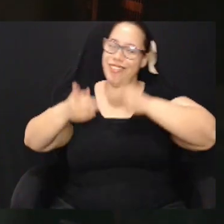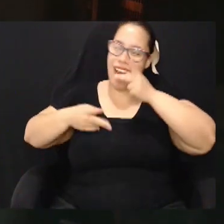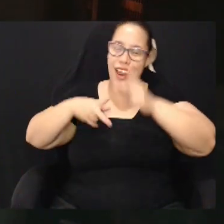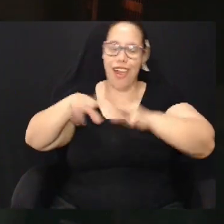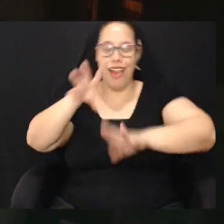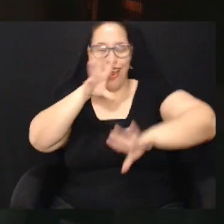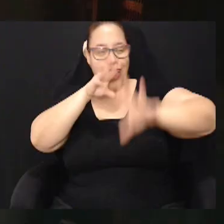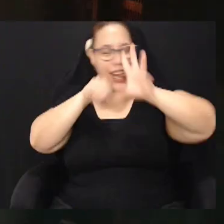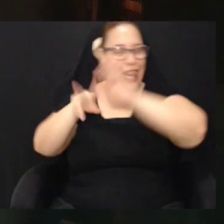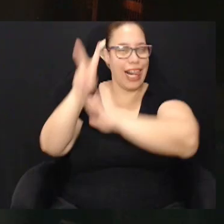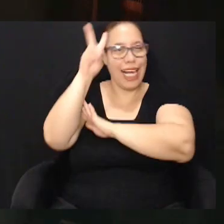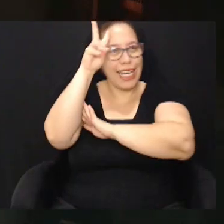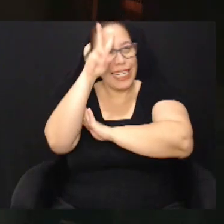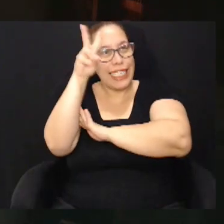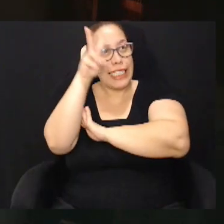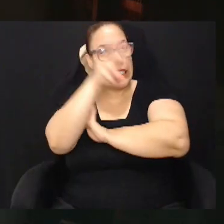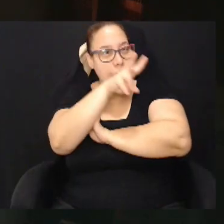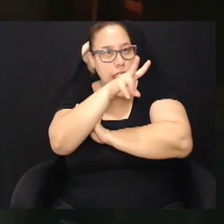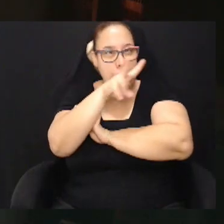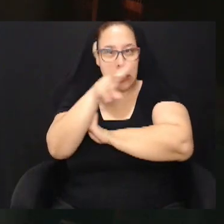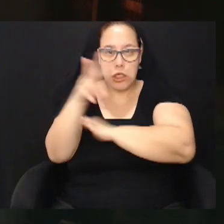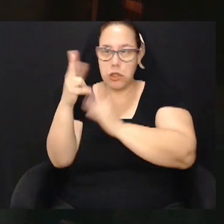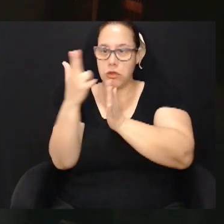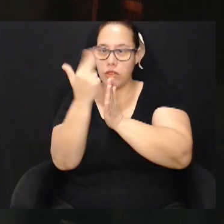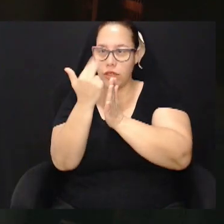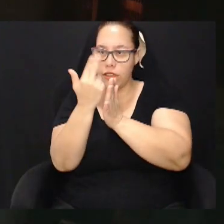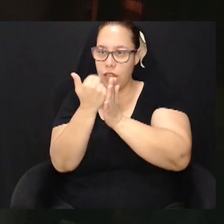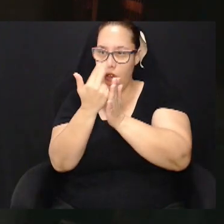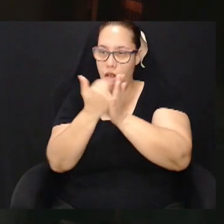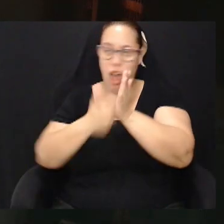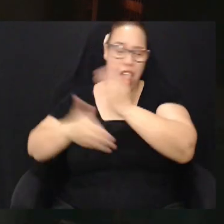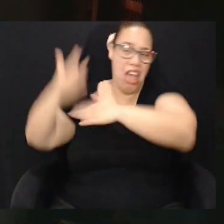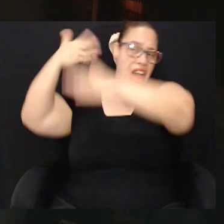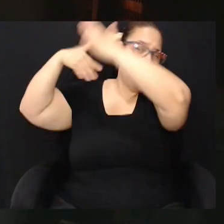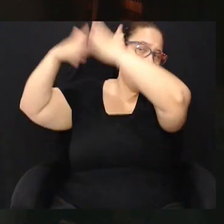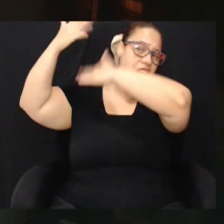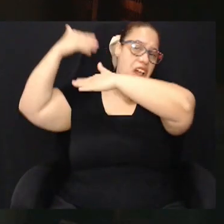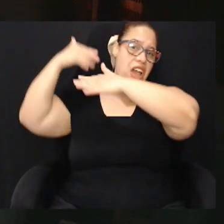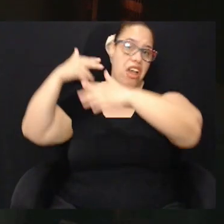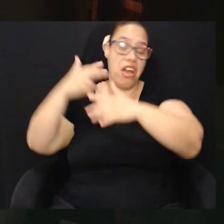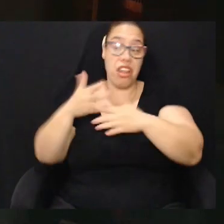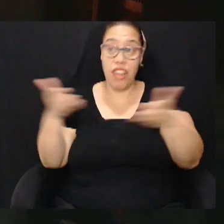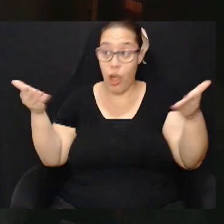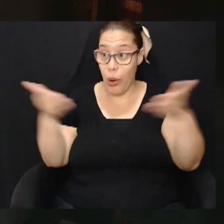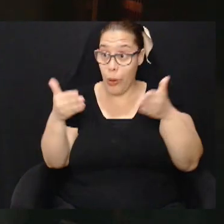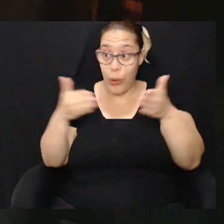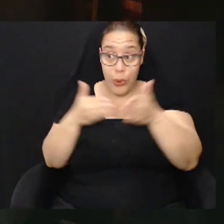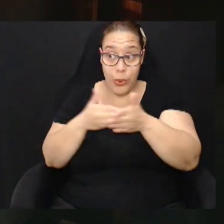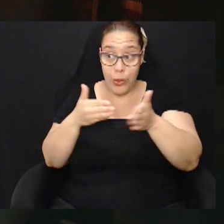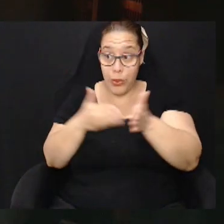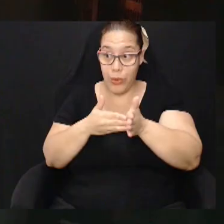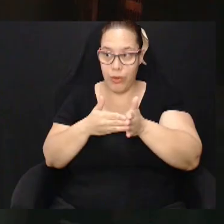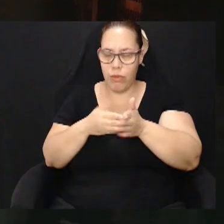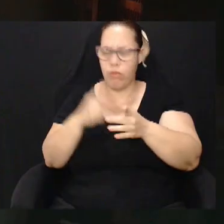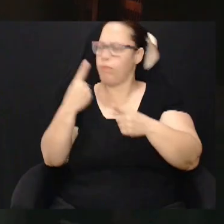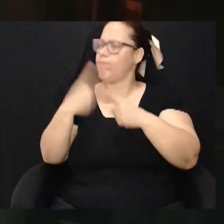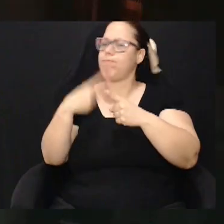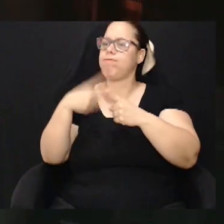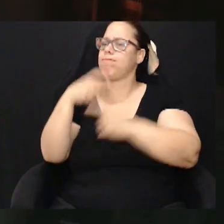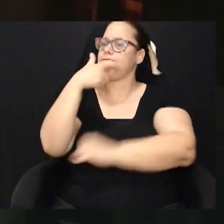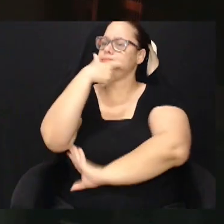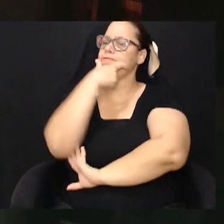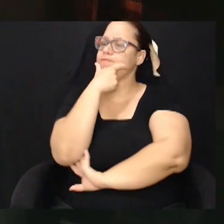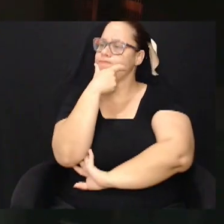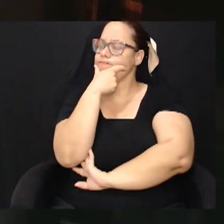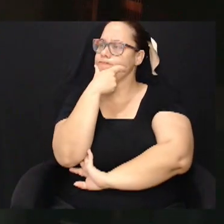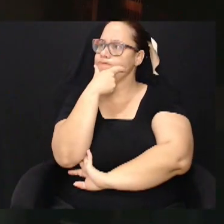histórias, desde as pinturas rupestres até o streaming de hoje. Então, por quê? Por que que a gente se envolve